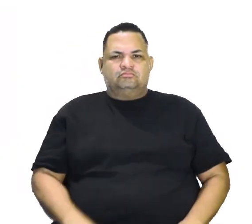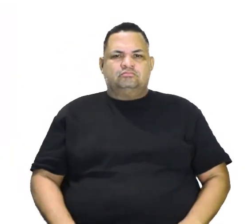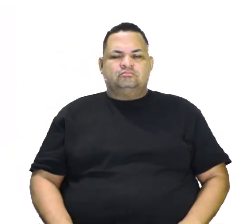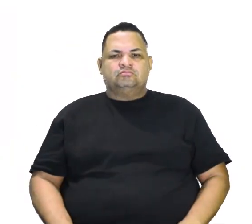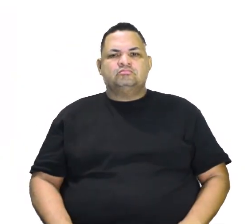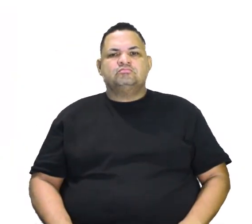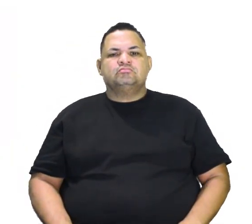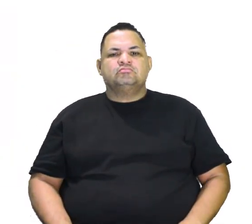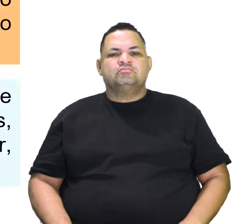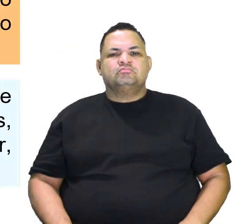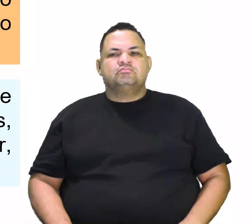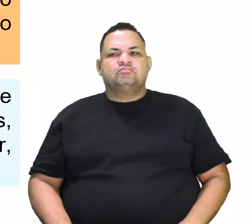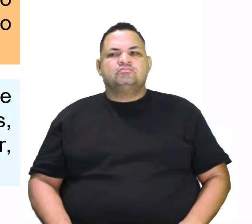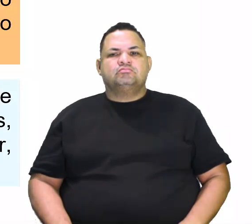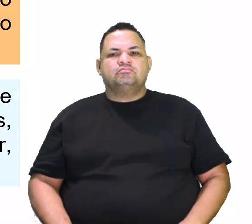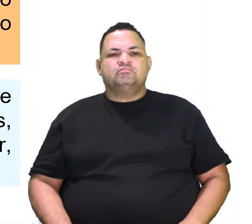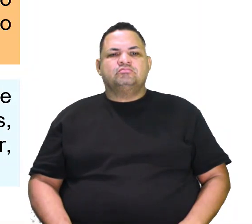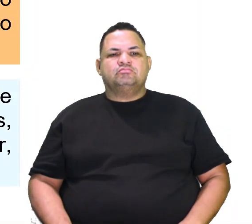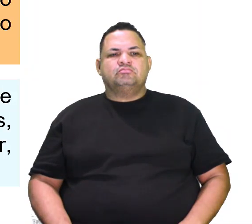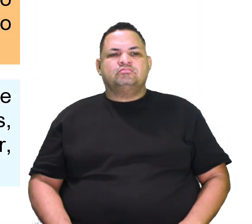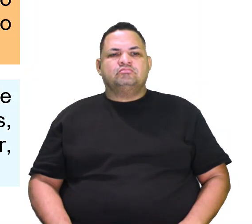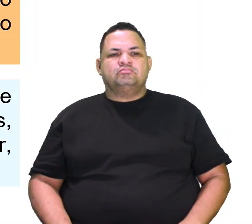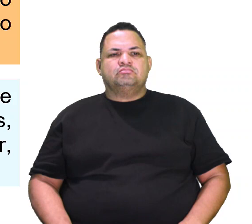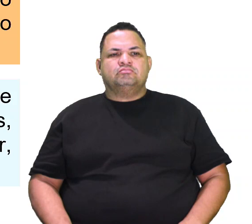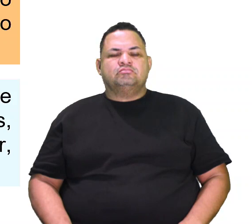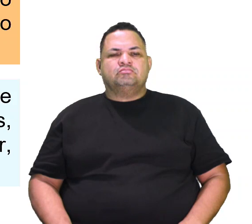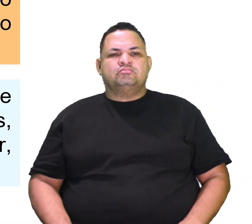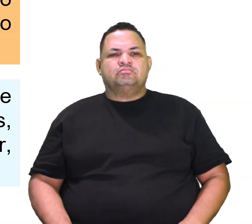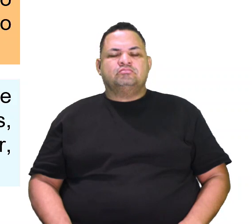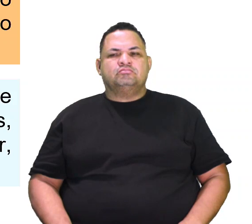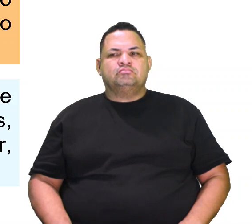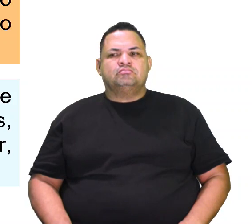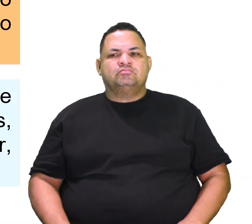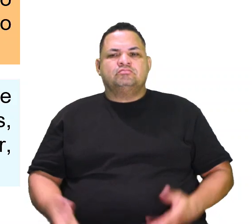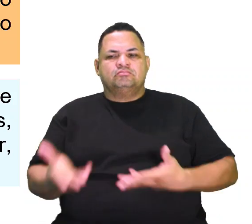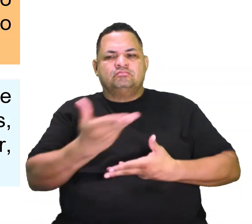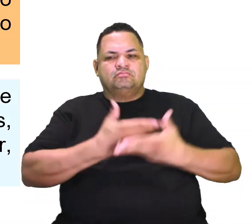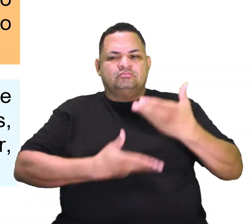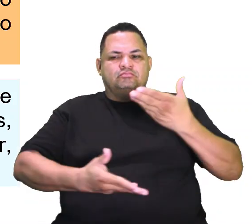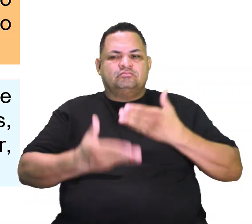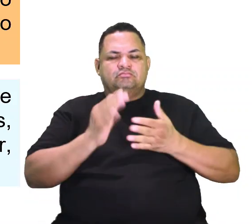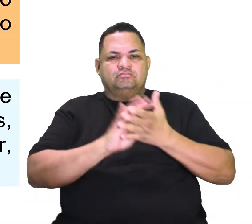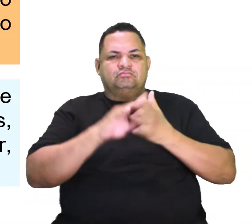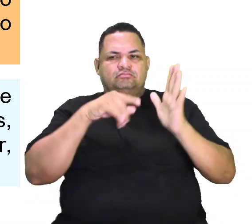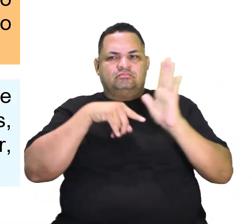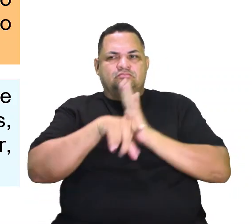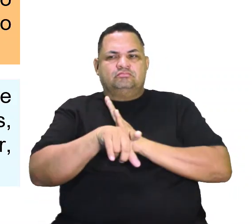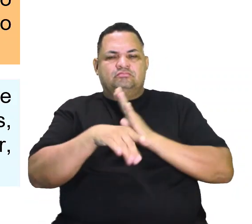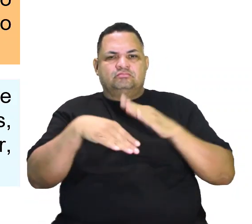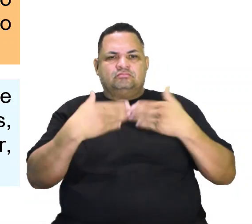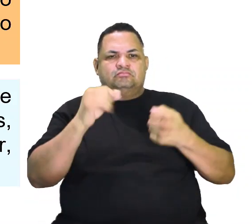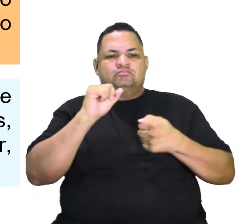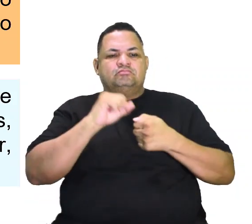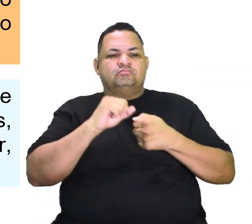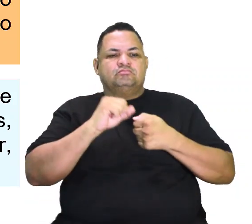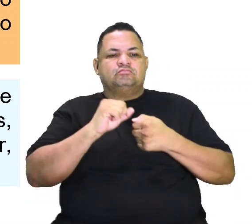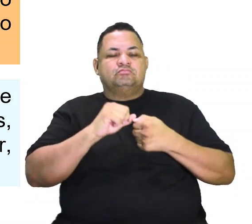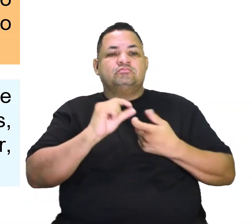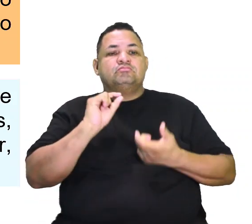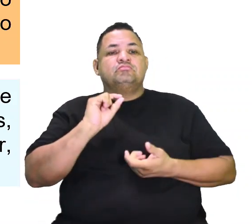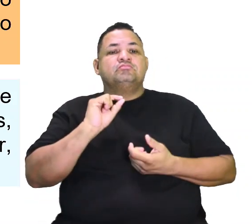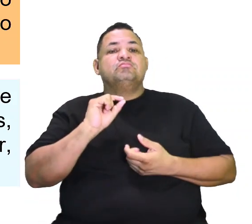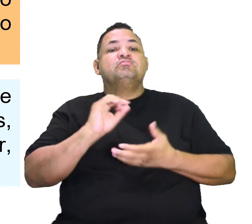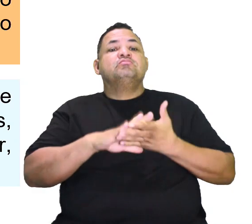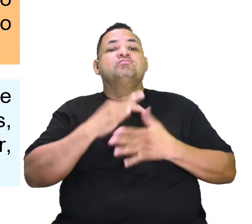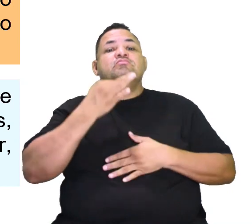vamos finalizar com a nossa interatividade, né? Nossa interatividade, que foi uma enquete. Eu fiz a seguinte